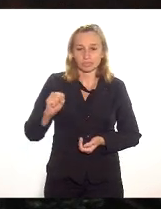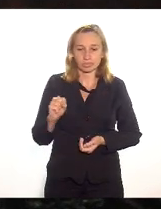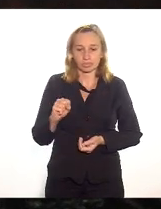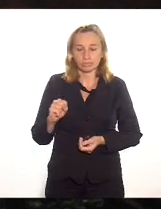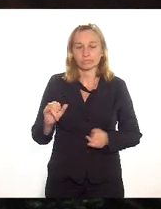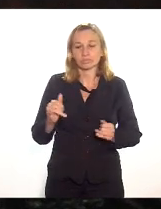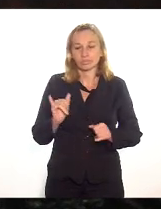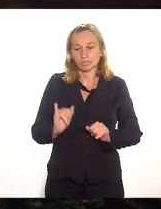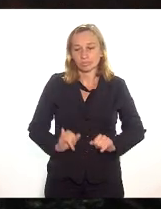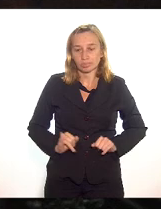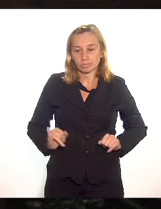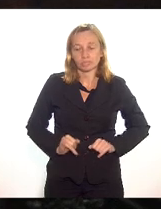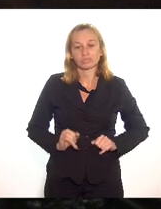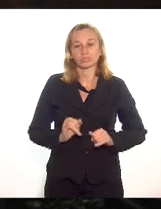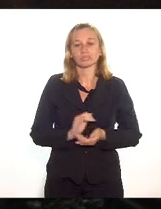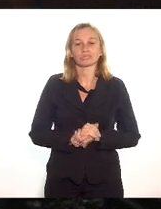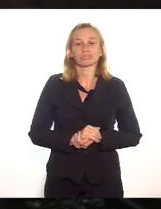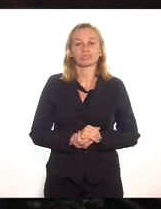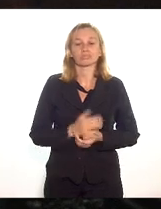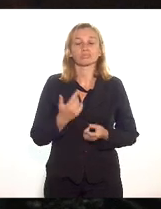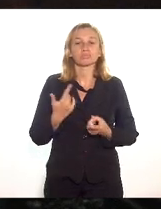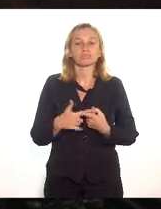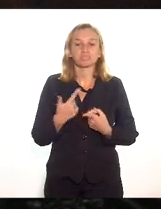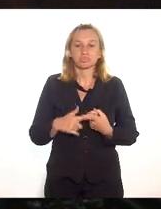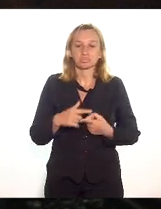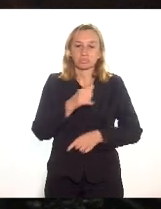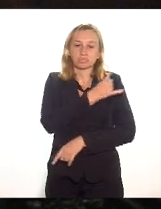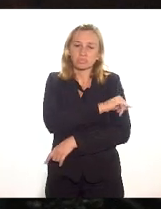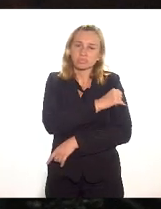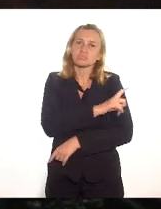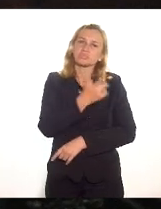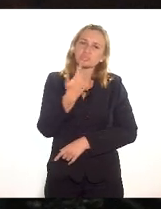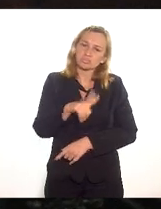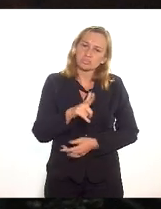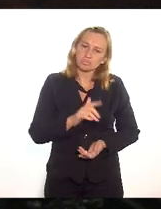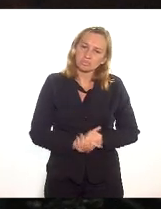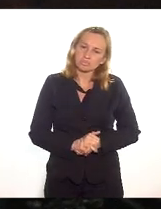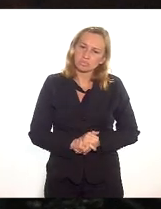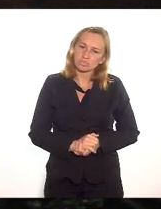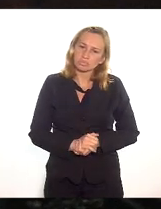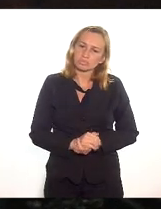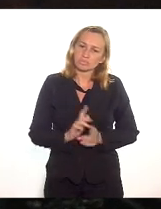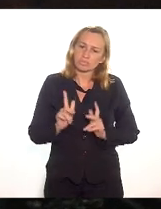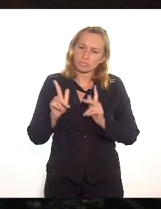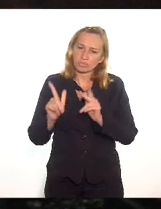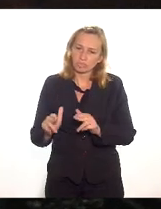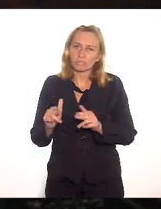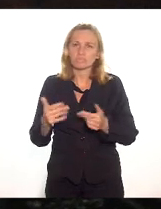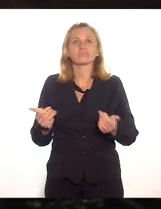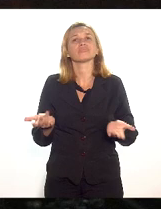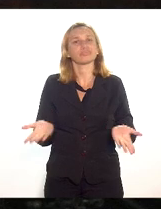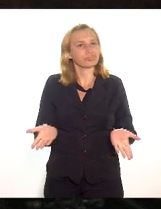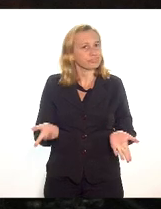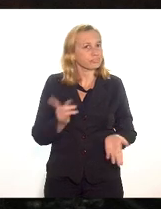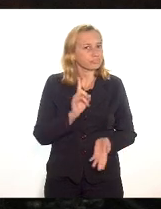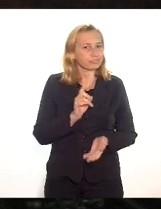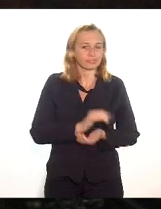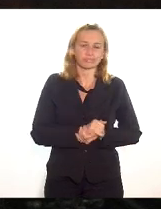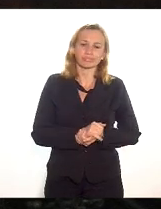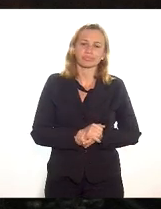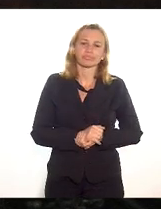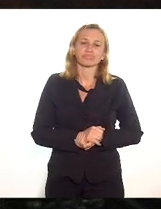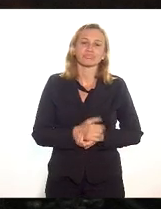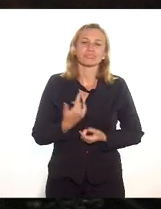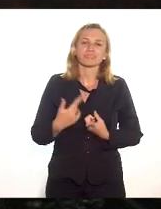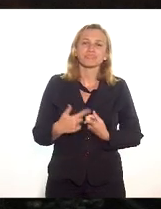de reestatização no globo todo. Por que que o Rio de Janeiro, mais uma vez, vai na contramão do mundo? Ora, senhores, por